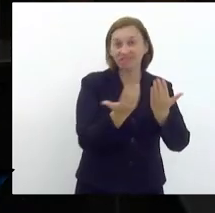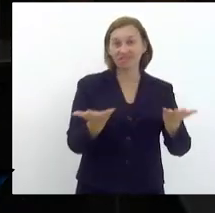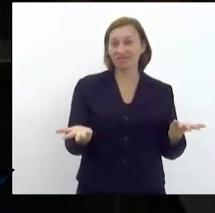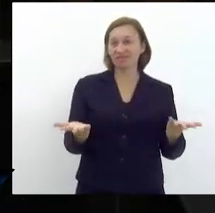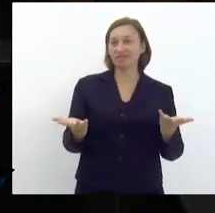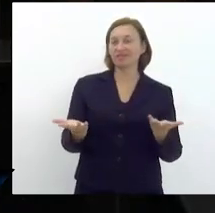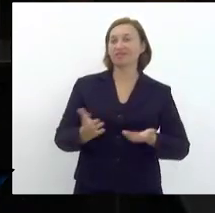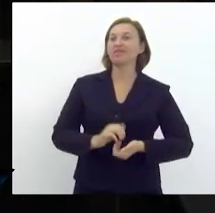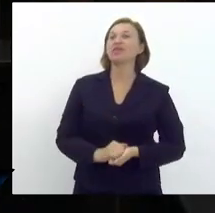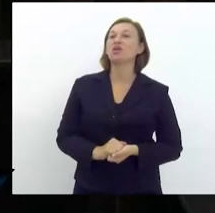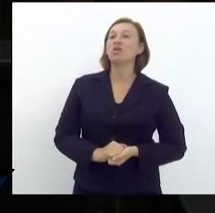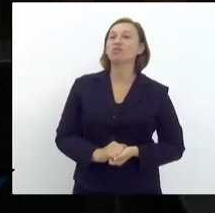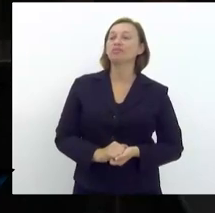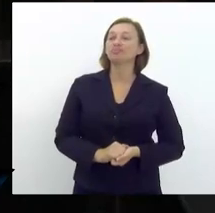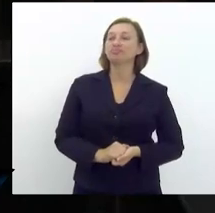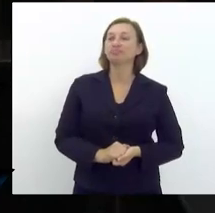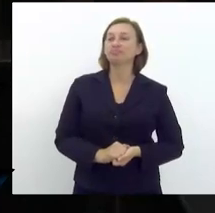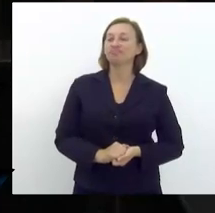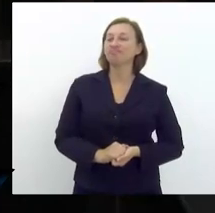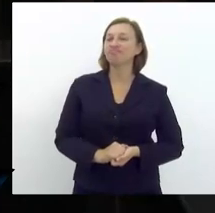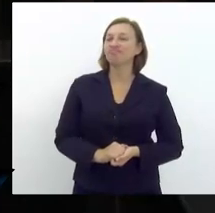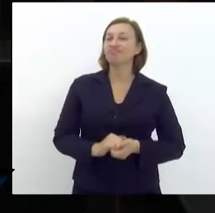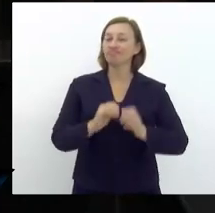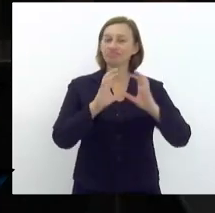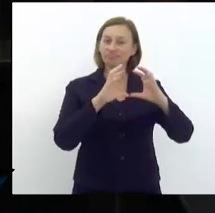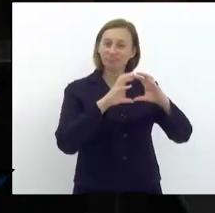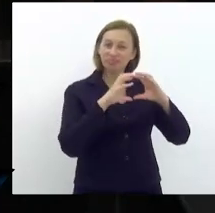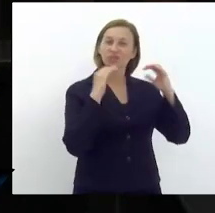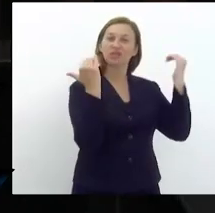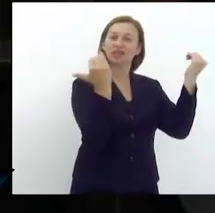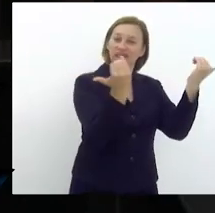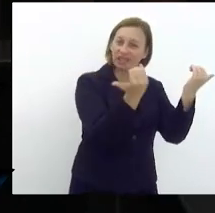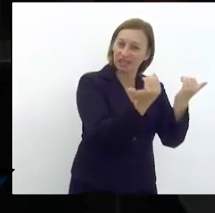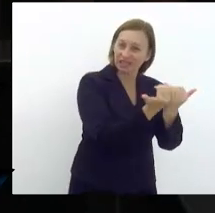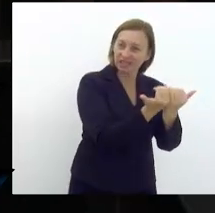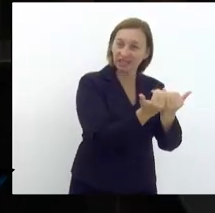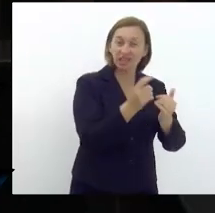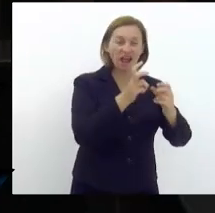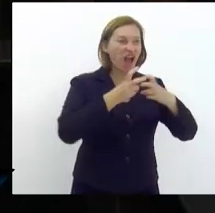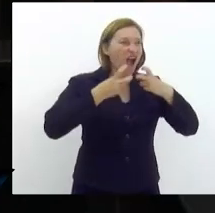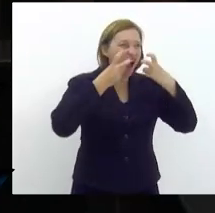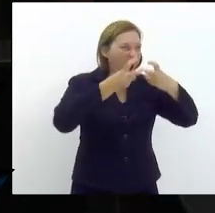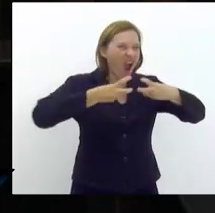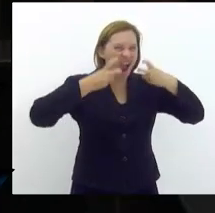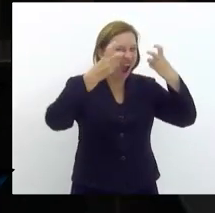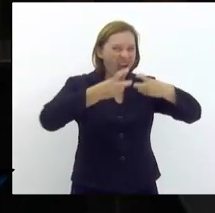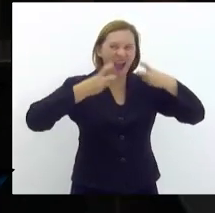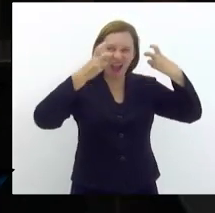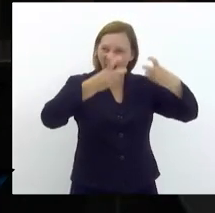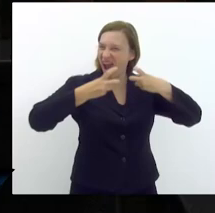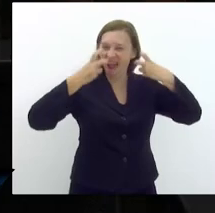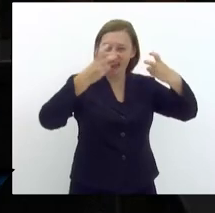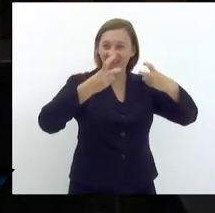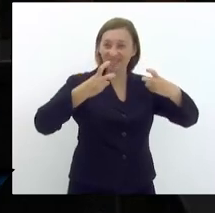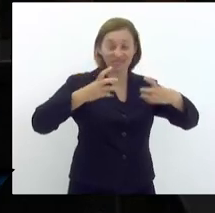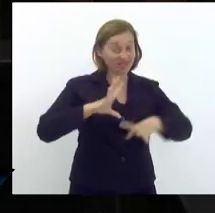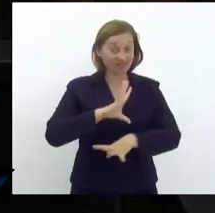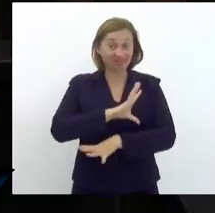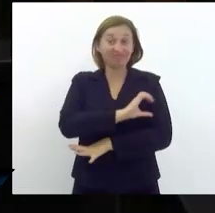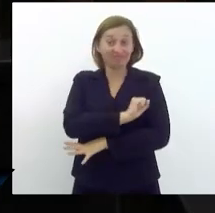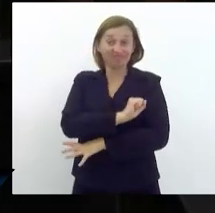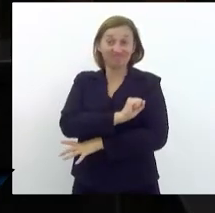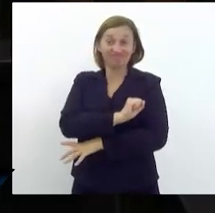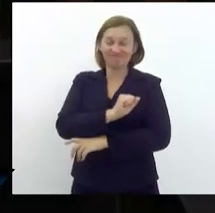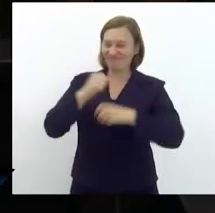porque no Maracanã gritamos função das nossas paixões